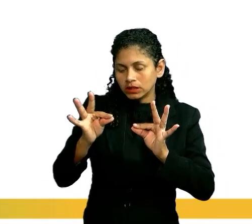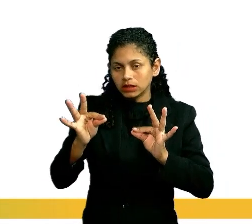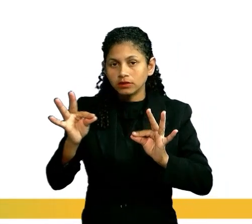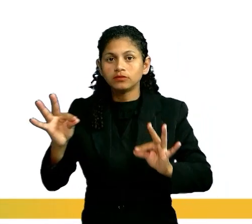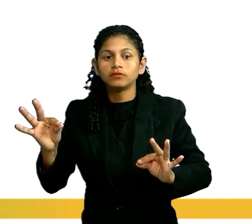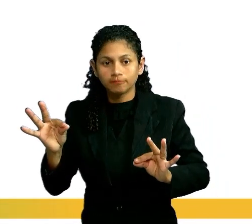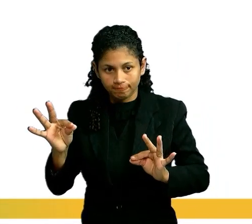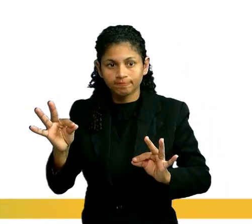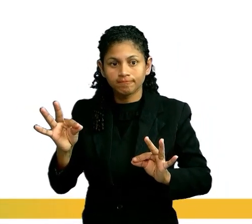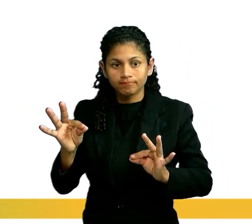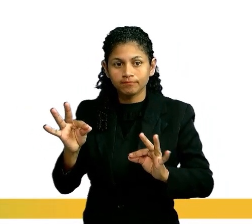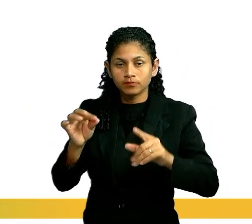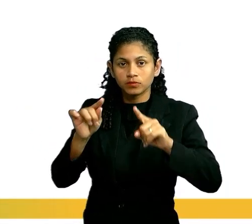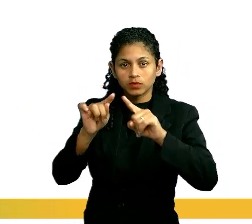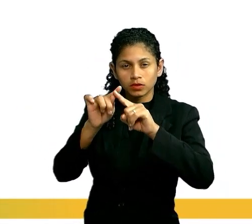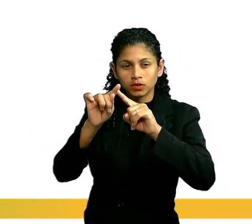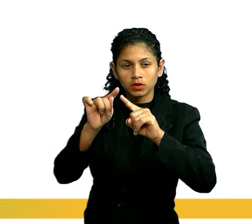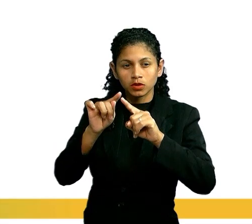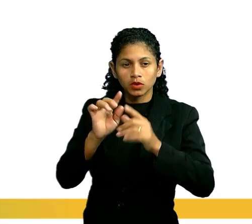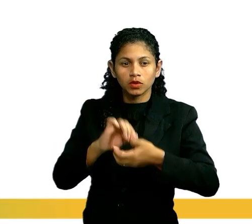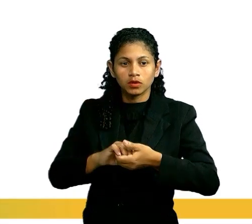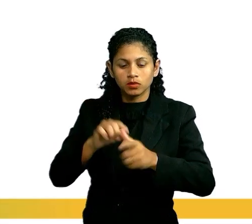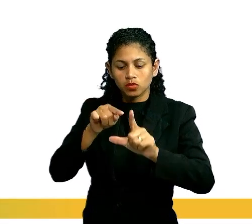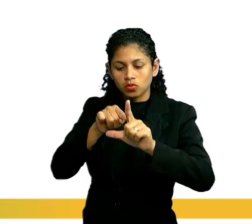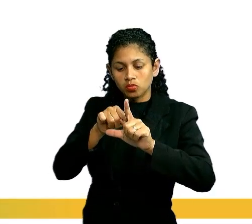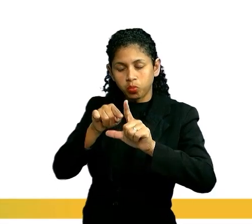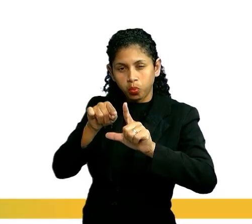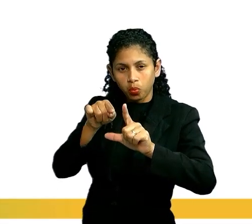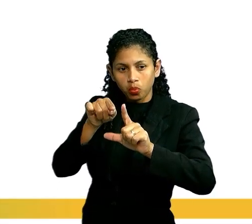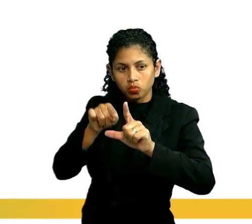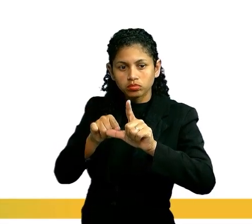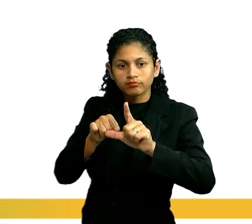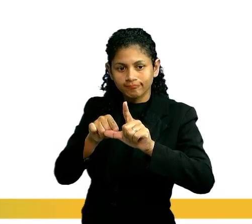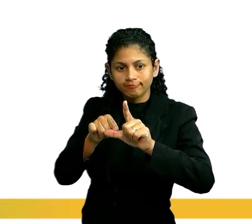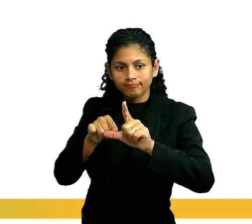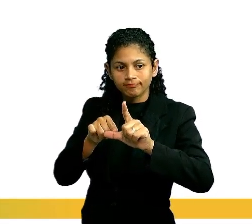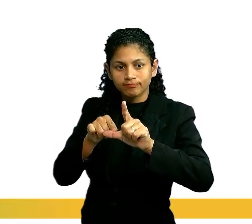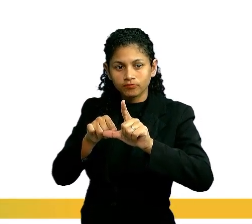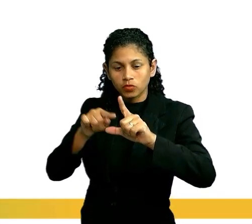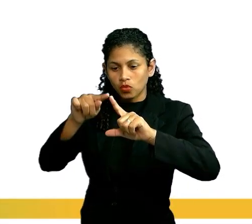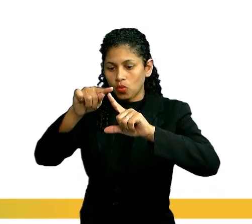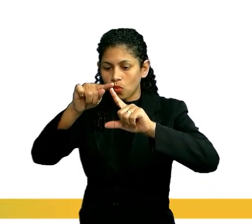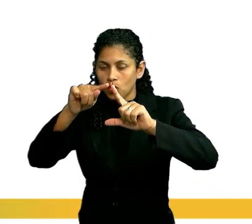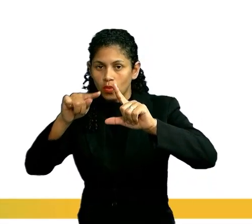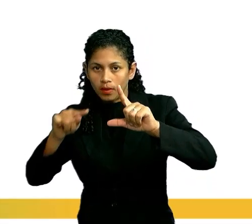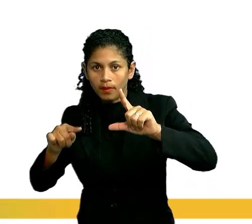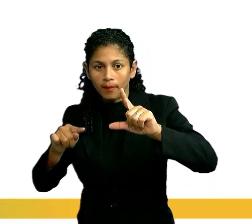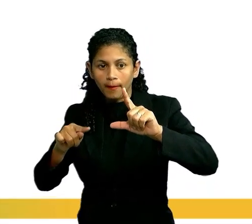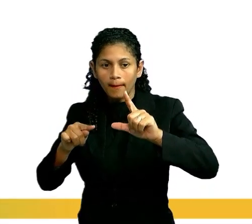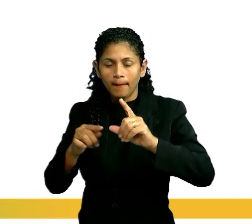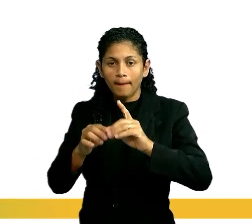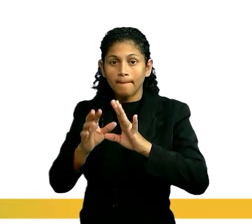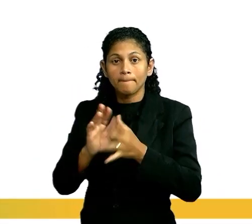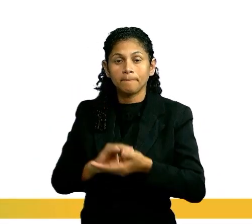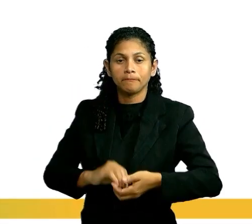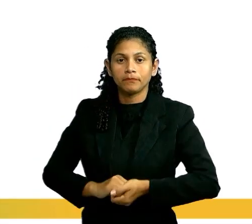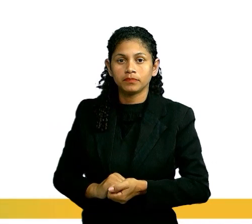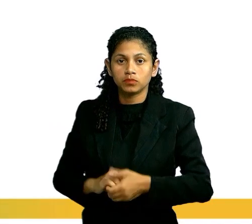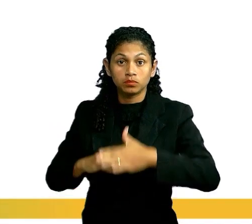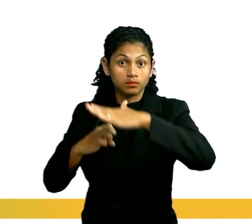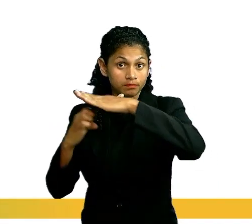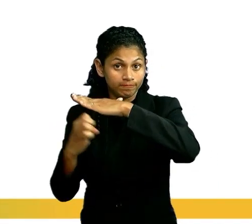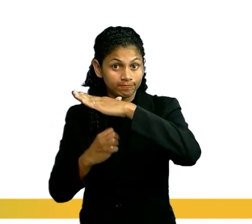e ângulos verticais, utilizado em trabalhos de construção. Uma empresa foi contratada para pintar um edifício de 4 andares,